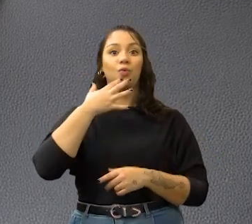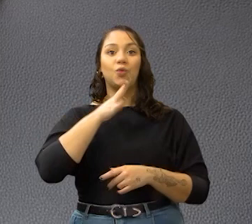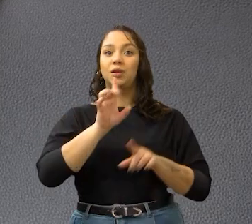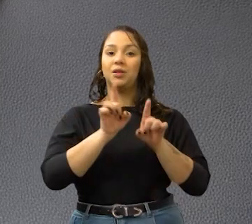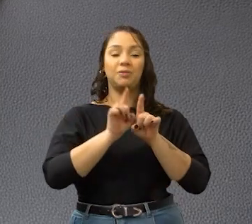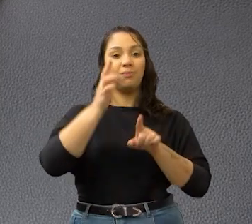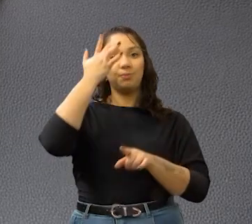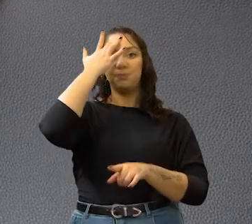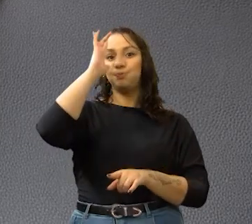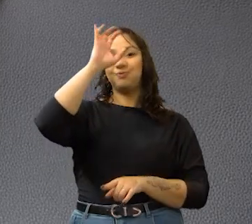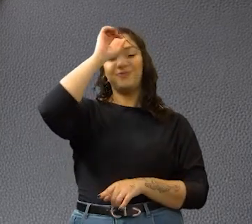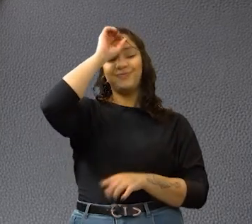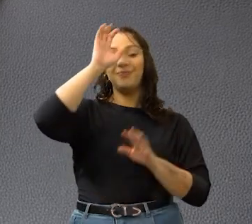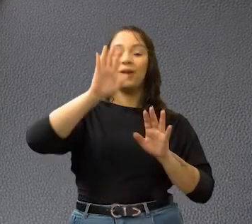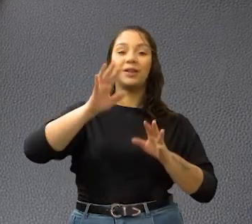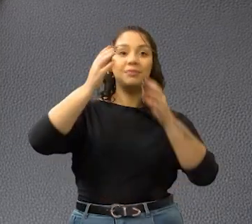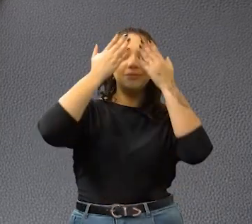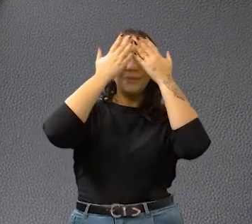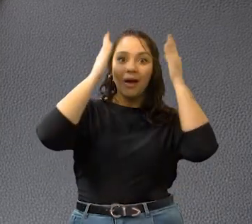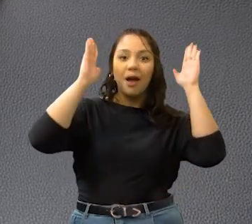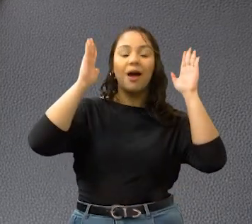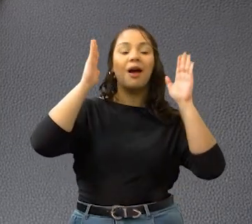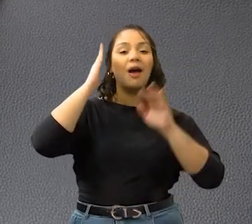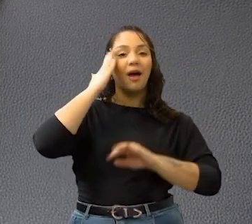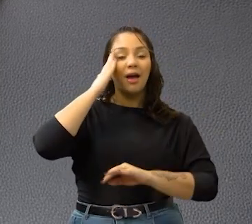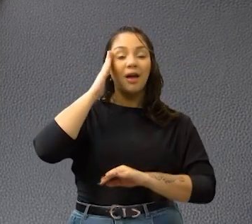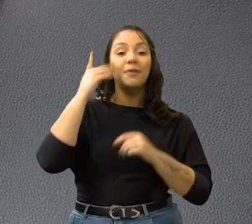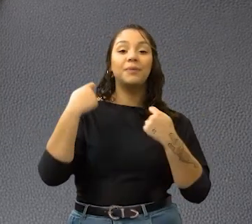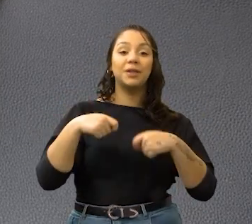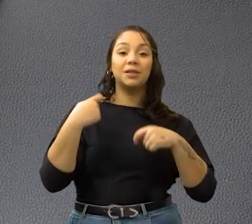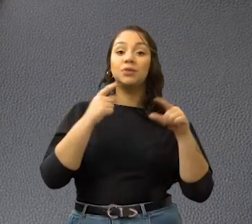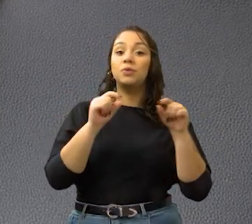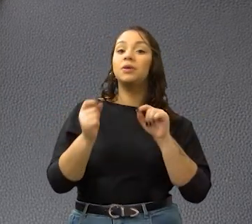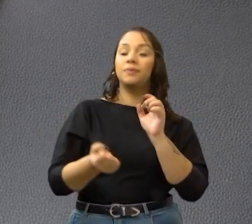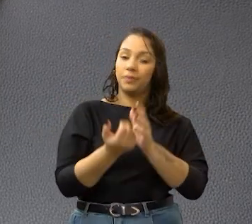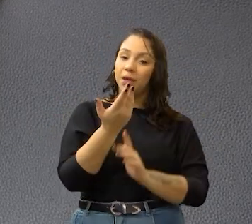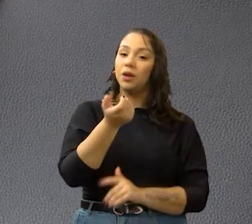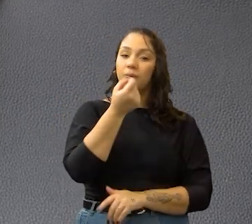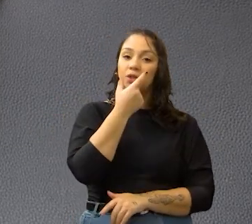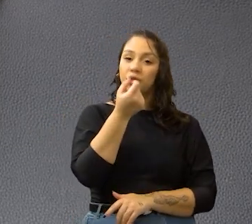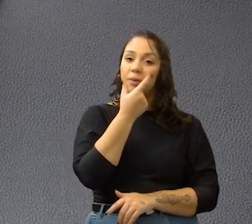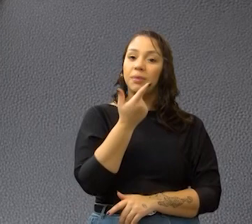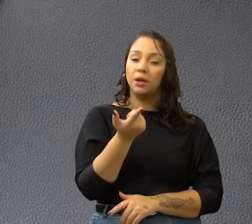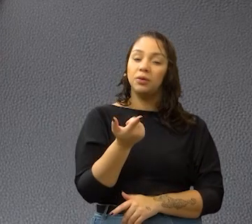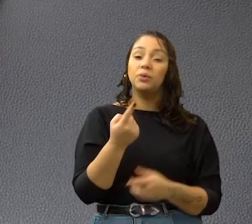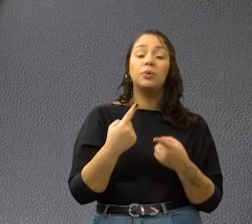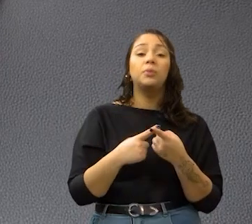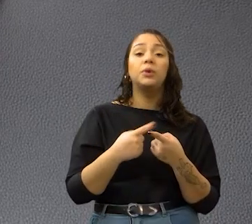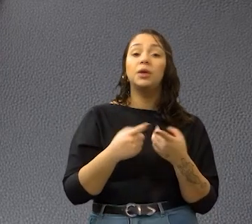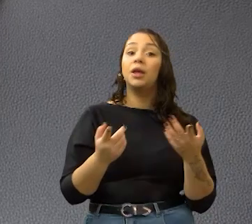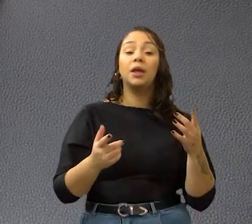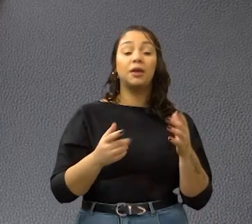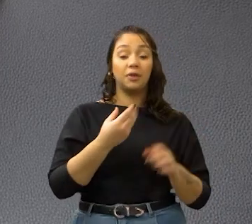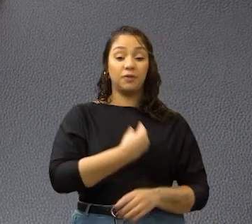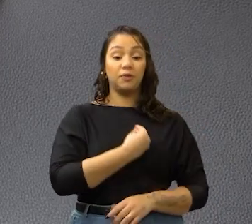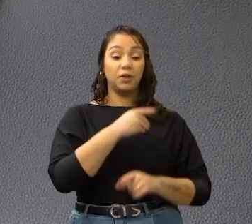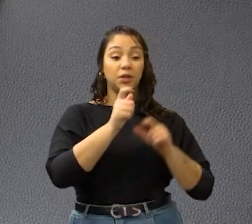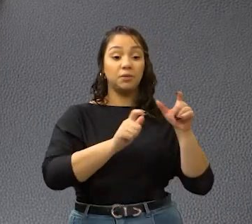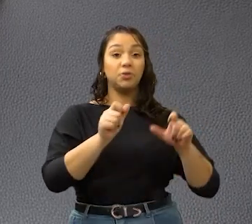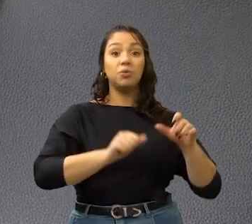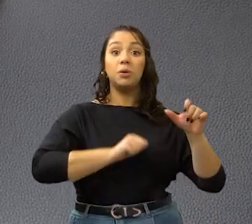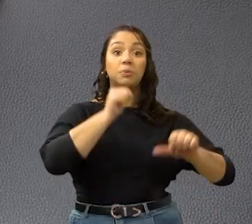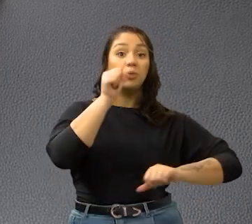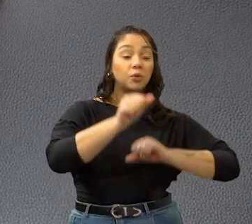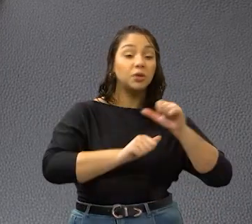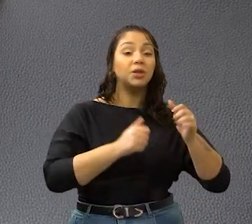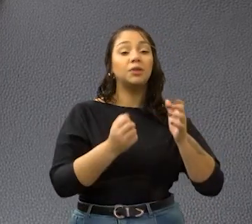não conhecia, né, não sabia, mas a gente entende que a gente precisa ter um medicamento, porque isso muda a vida das